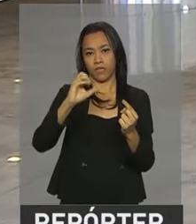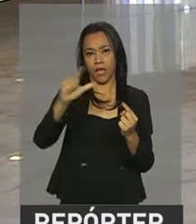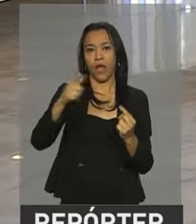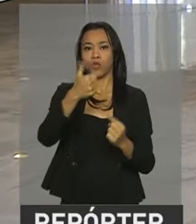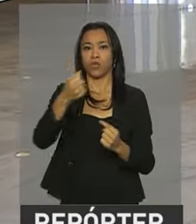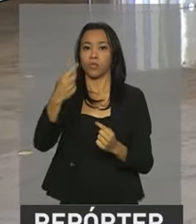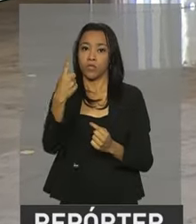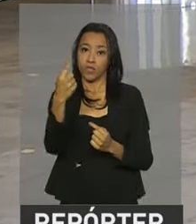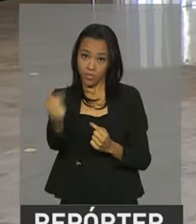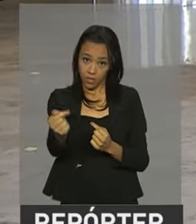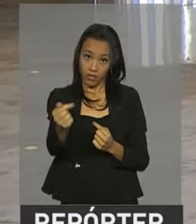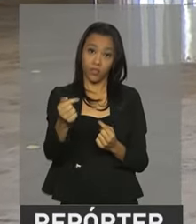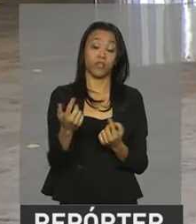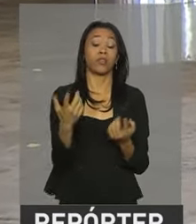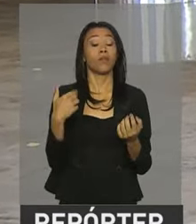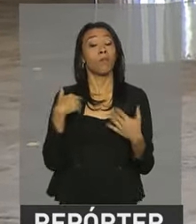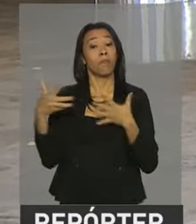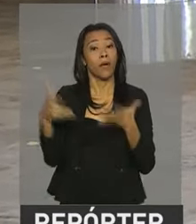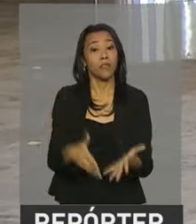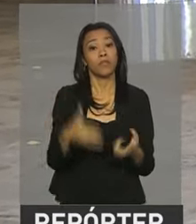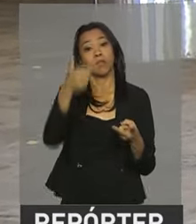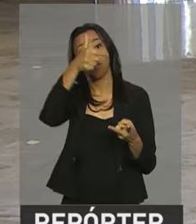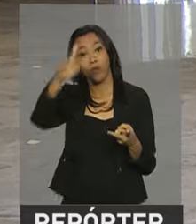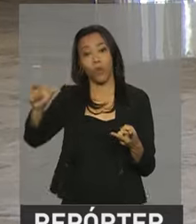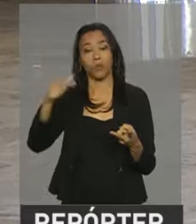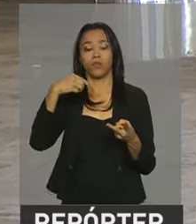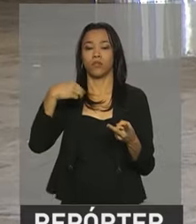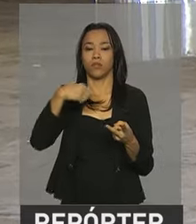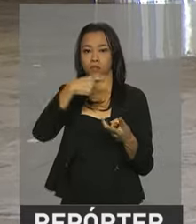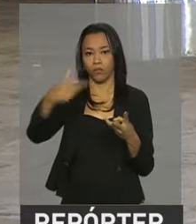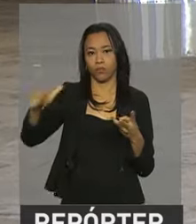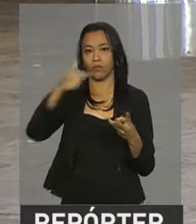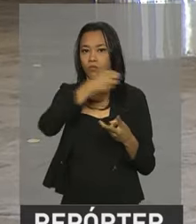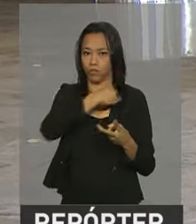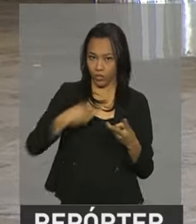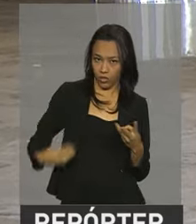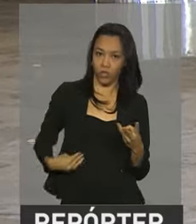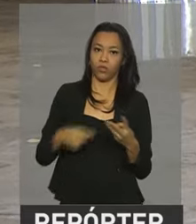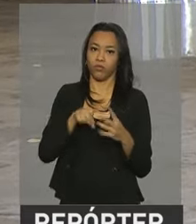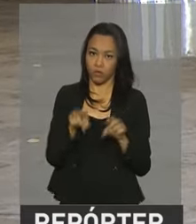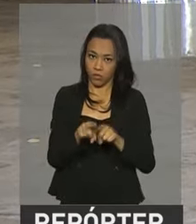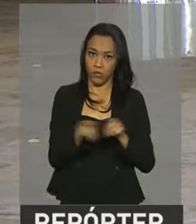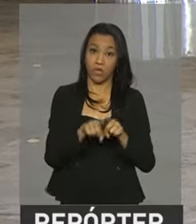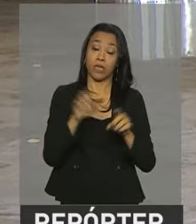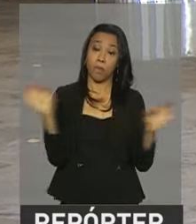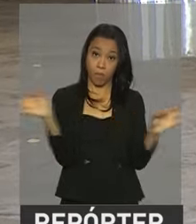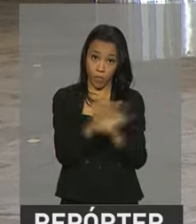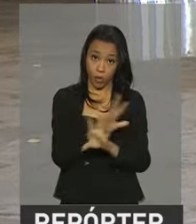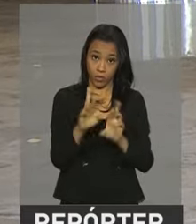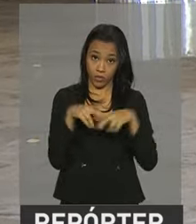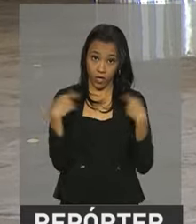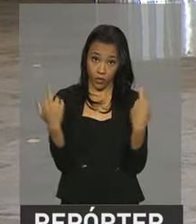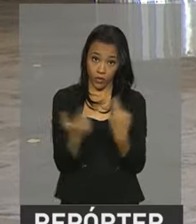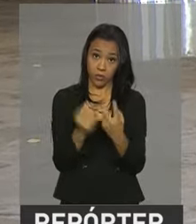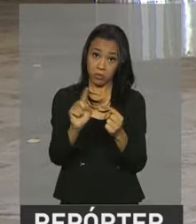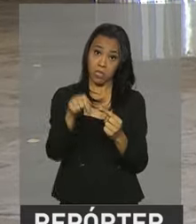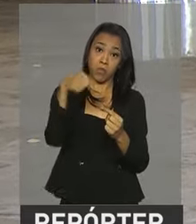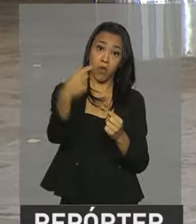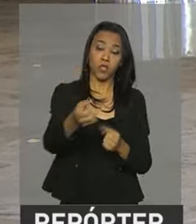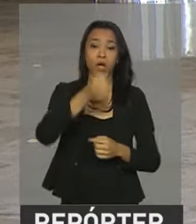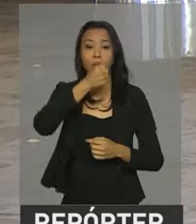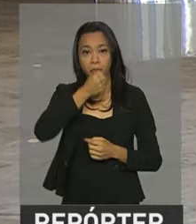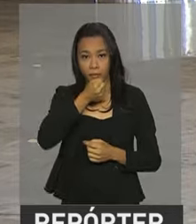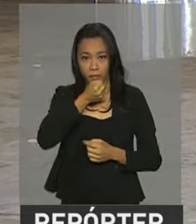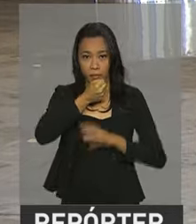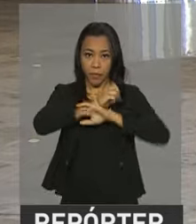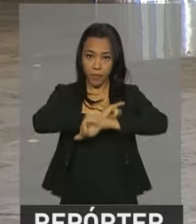ministro do planejamento Diogo Oliveira e da casa civil Eliseu Padilha logo depois dessa reunião os ministros devem fazer uma coletiva com